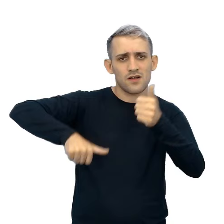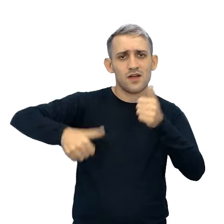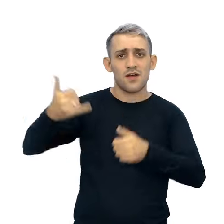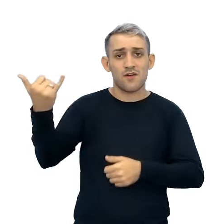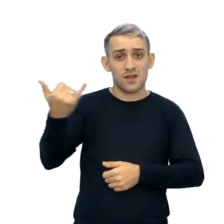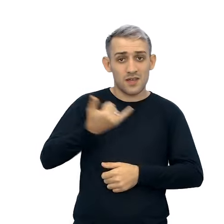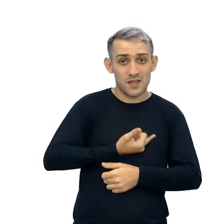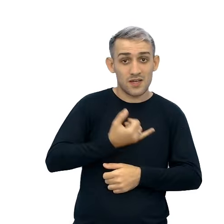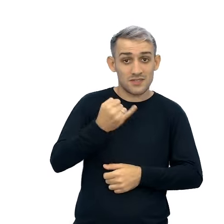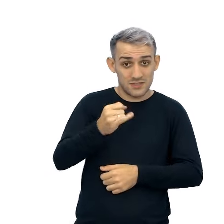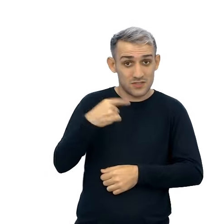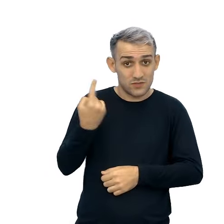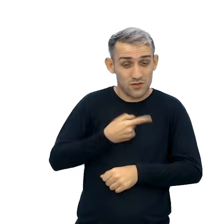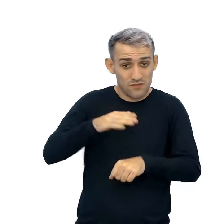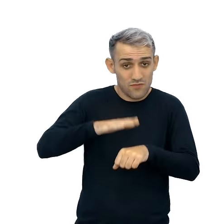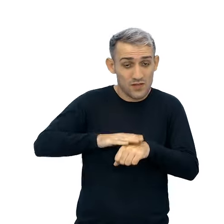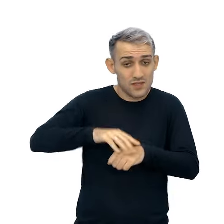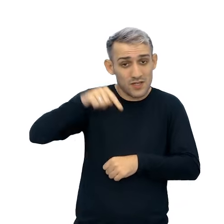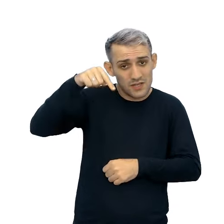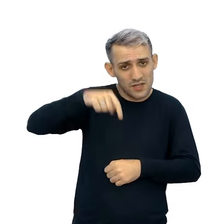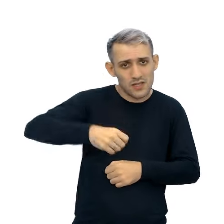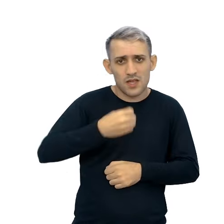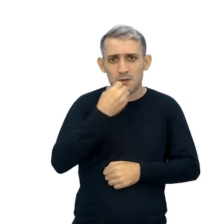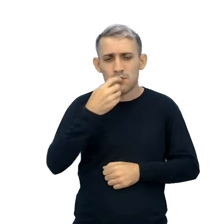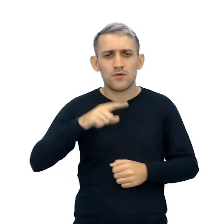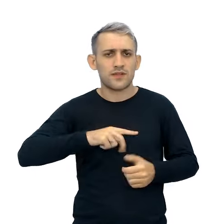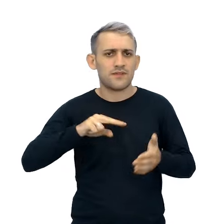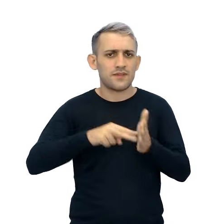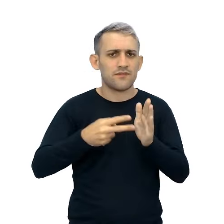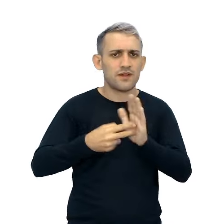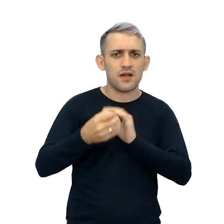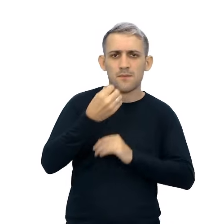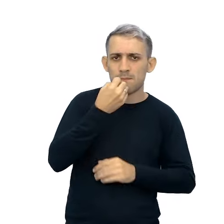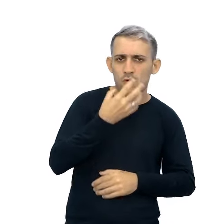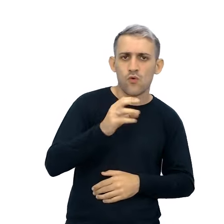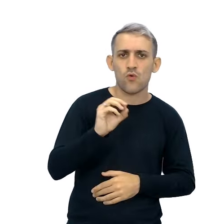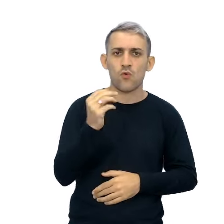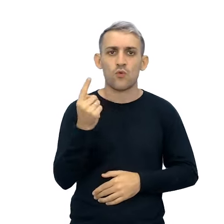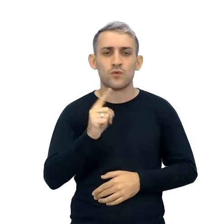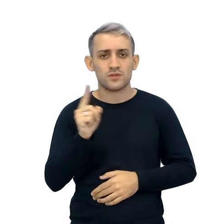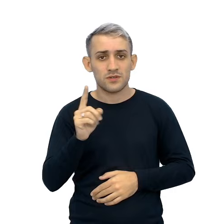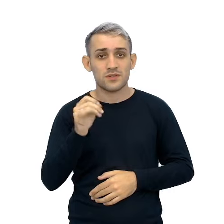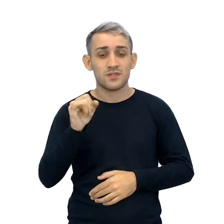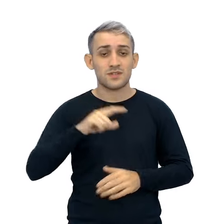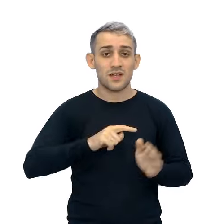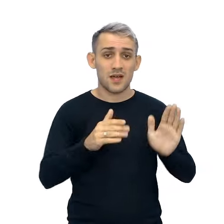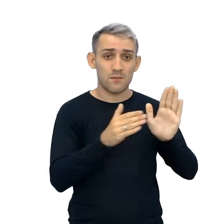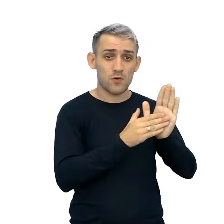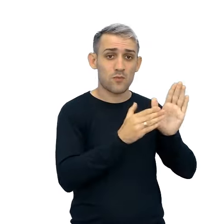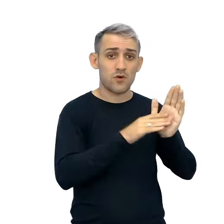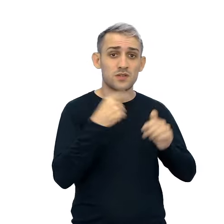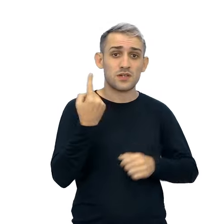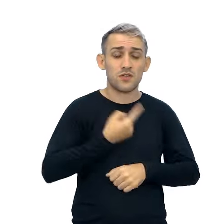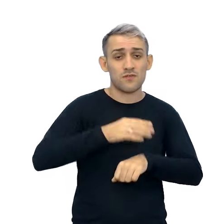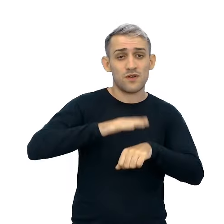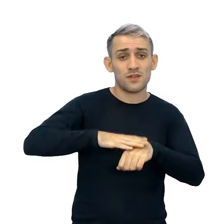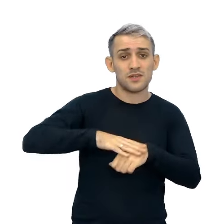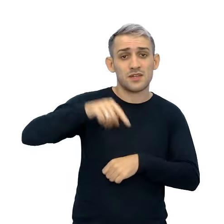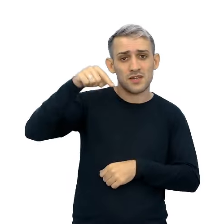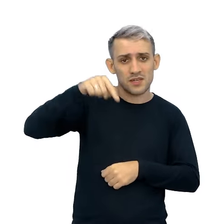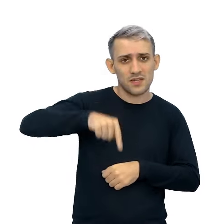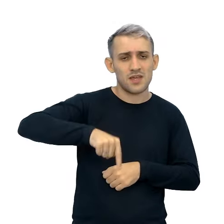que nós estamos fazendo aqui está sendo significativo para vocês ou não, se as propostas que nós estamos trazendo